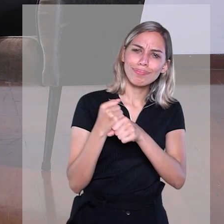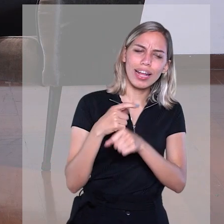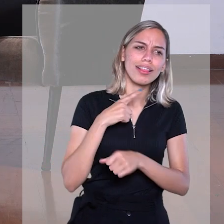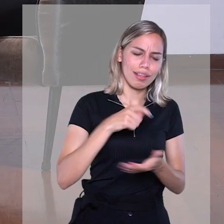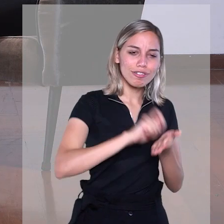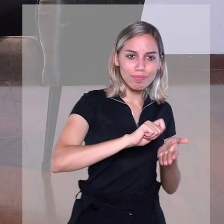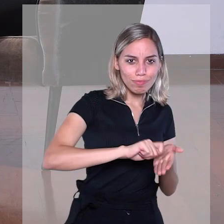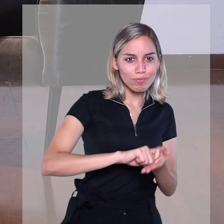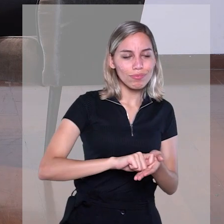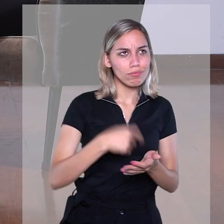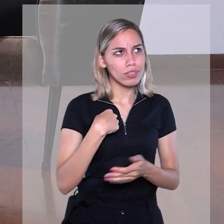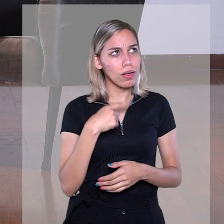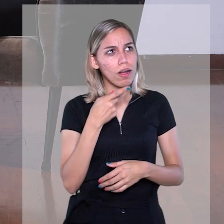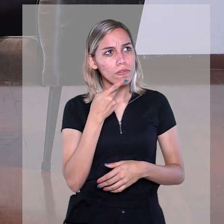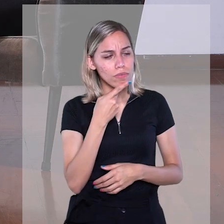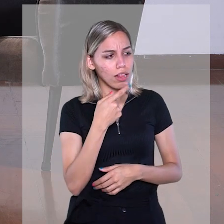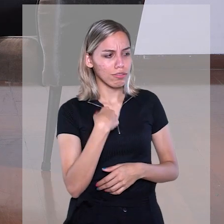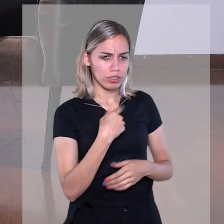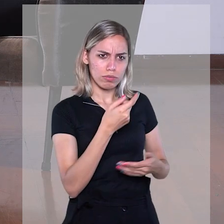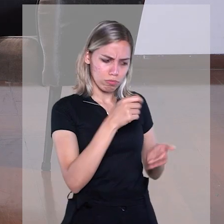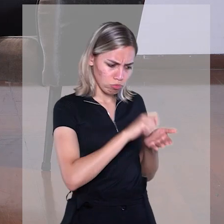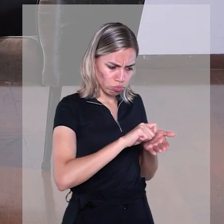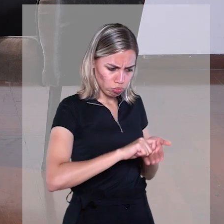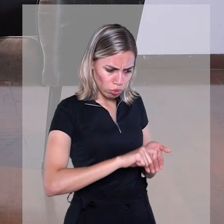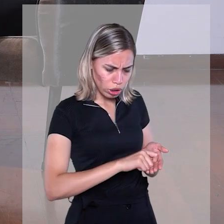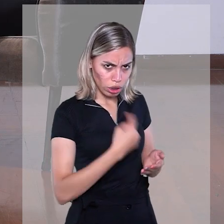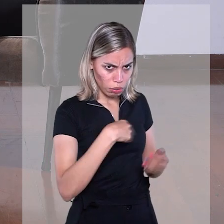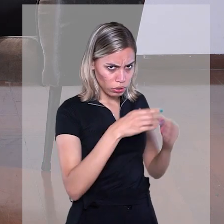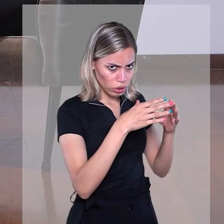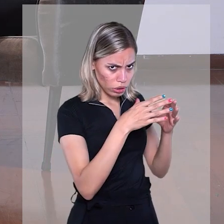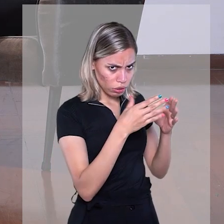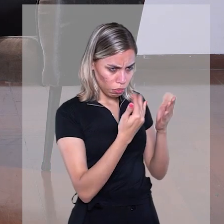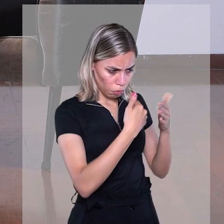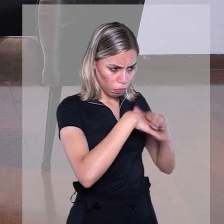Eu chamo carinhosamente os acervos que moram lá em casa, ocupando todos os